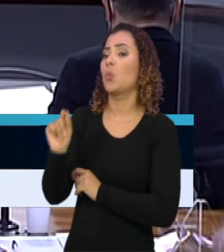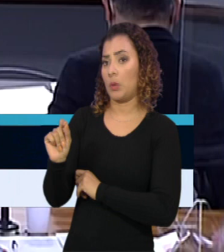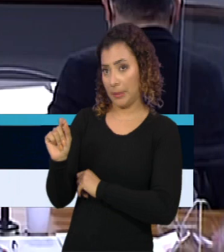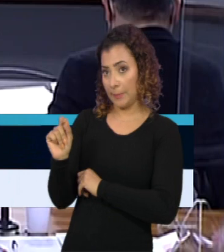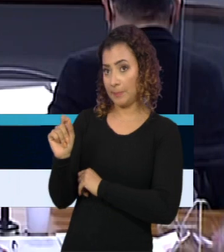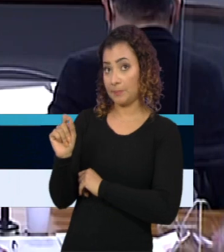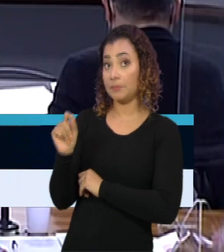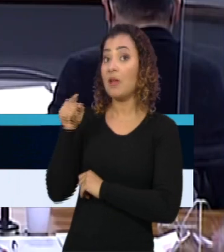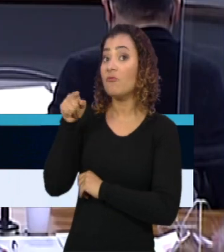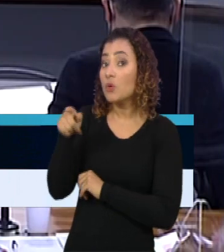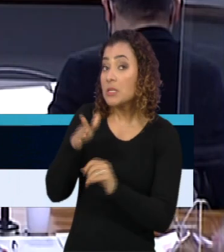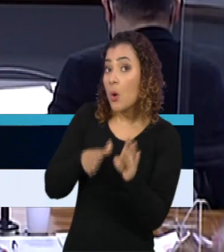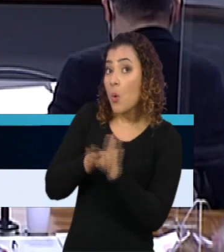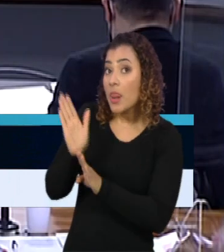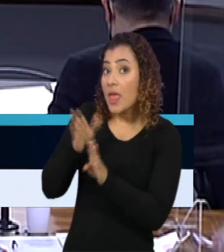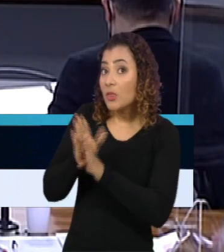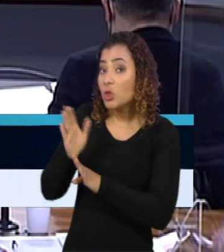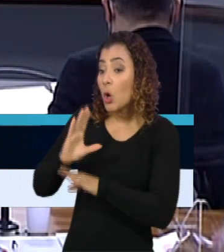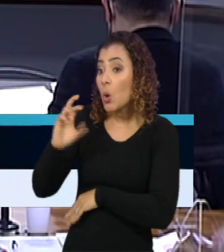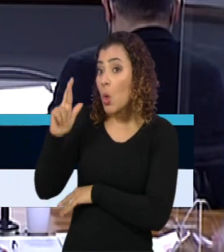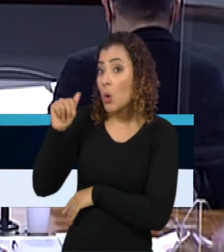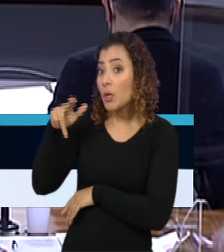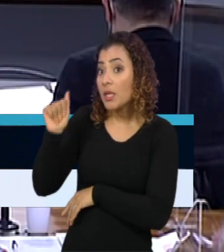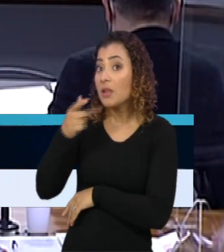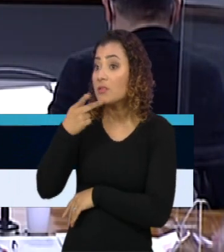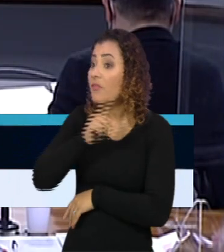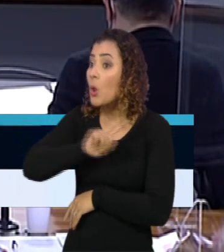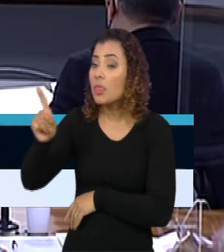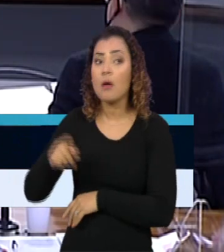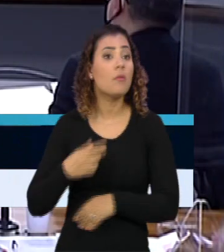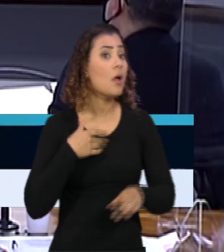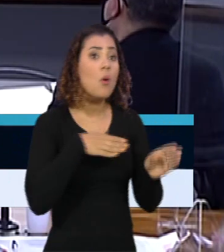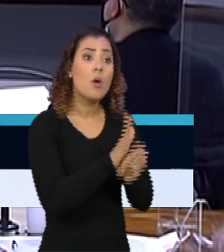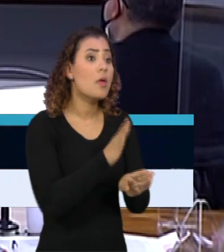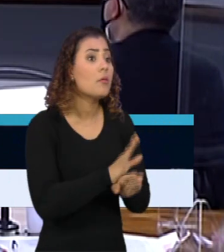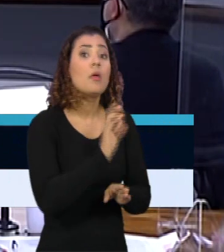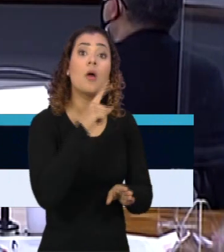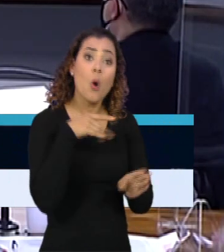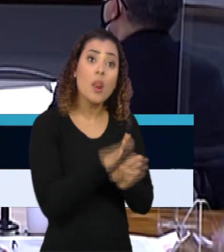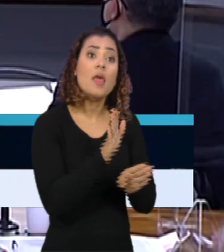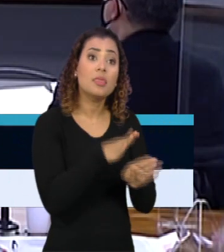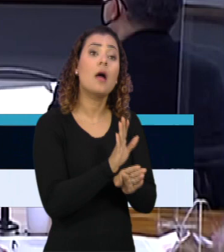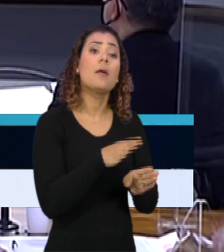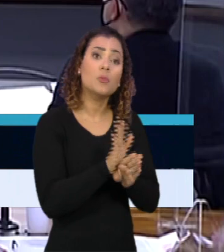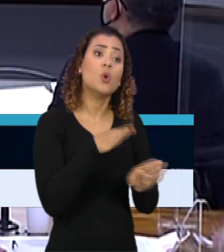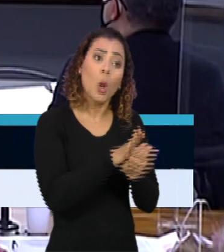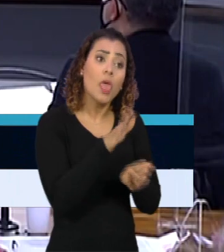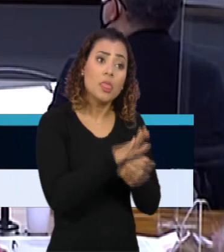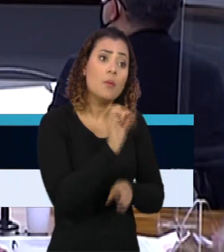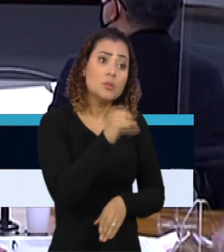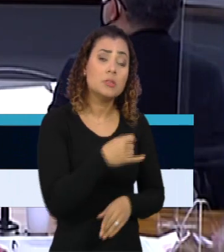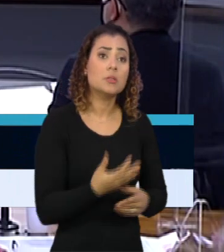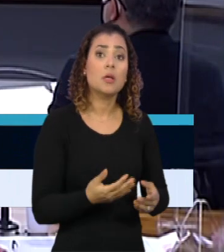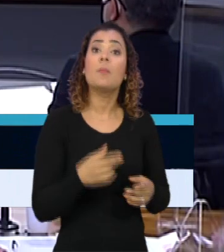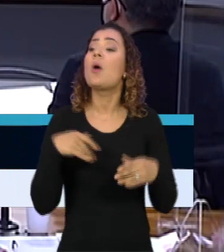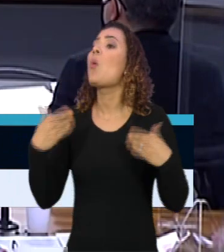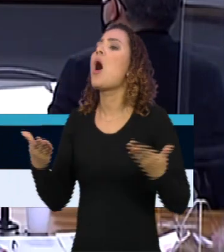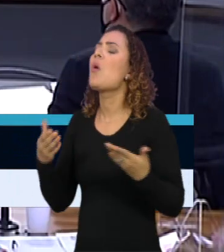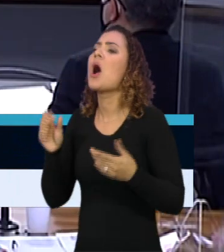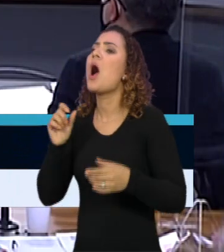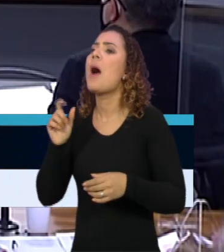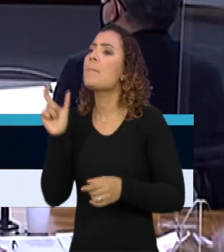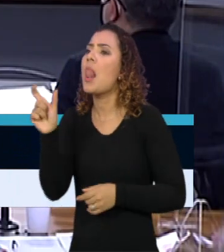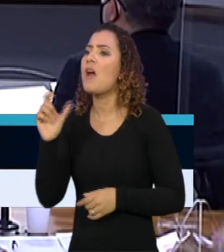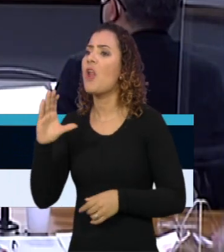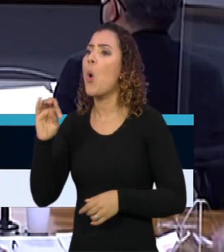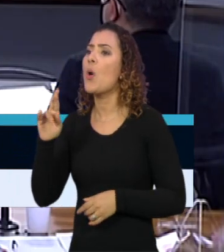a senhora recomendou Clube aqui na se ela disse não ele comentou não orientam sou eu não eu não entendo Qual a diferença